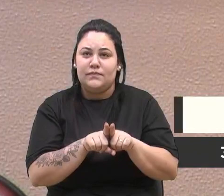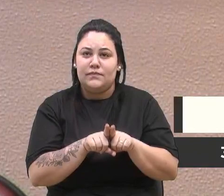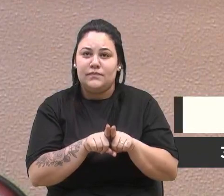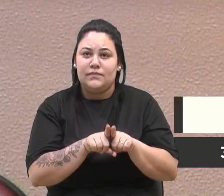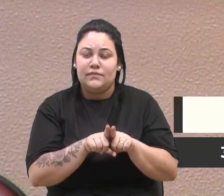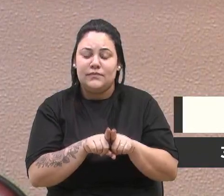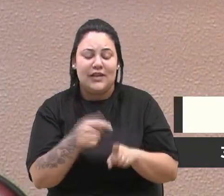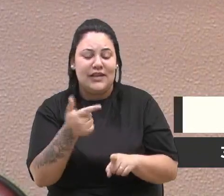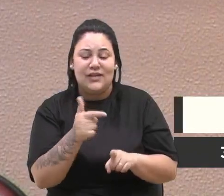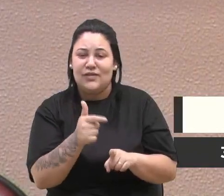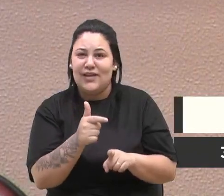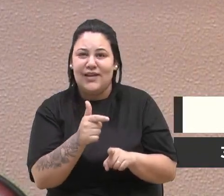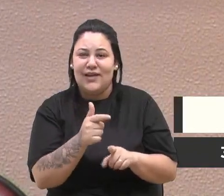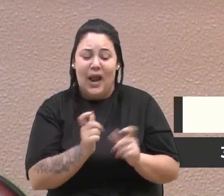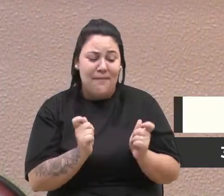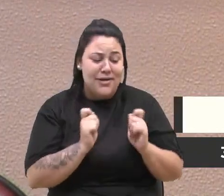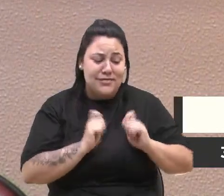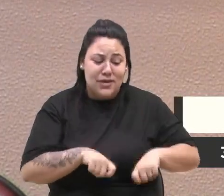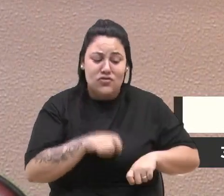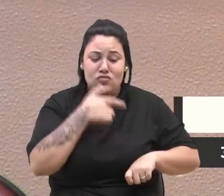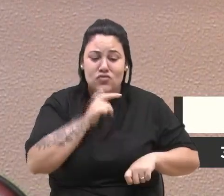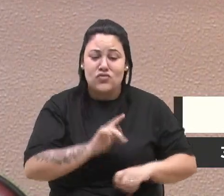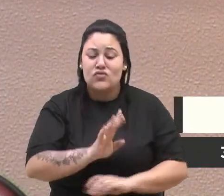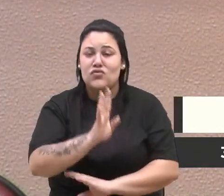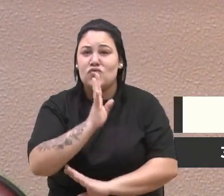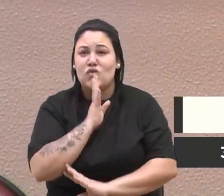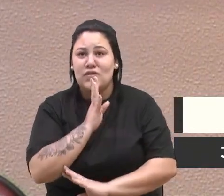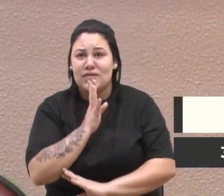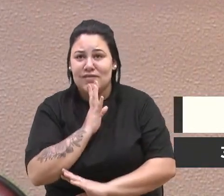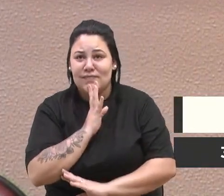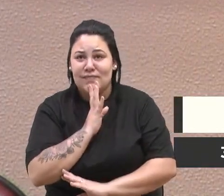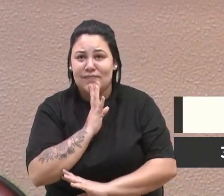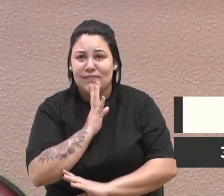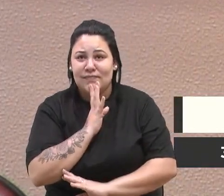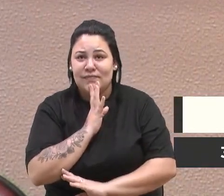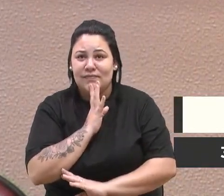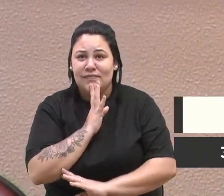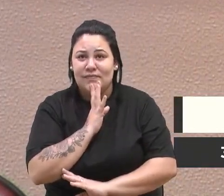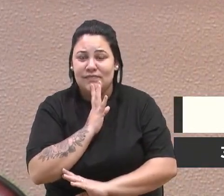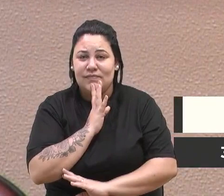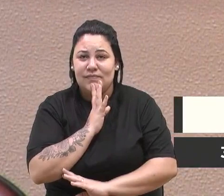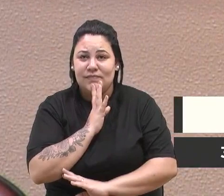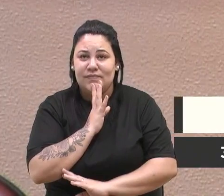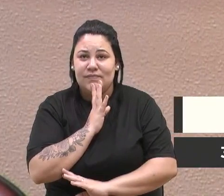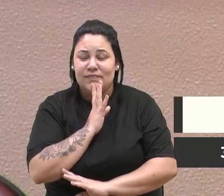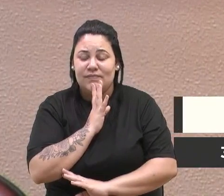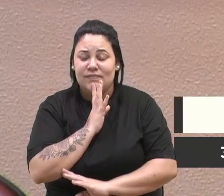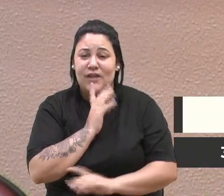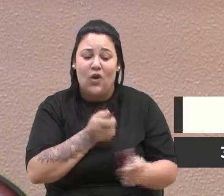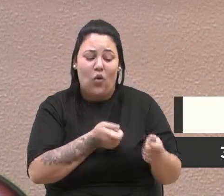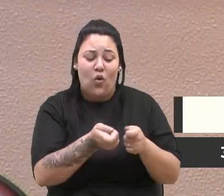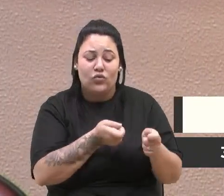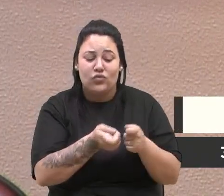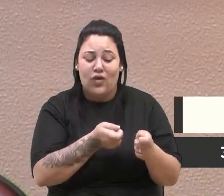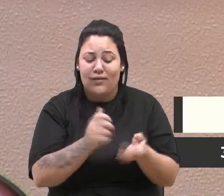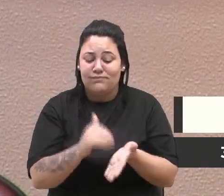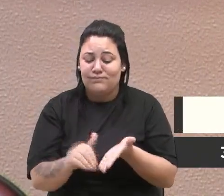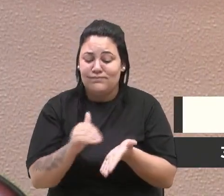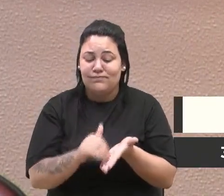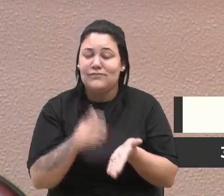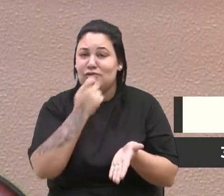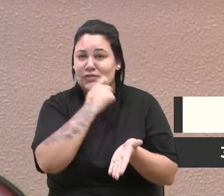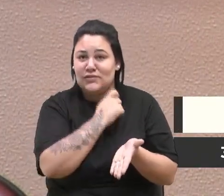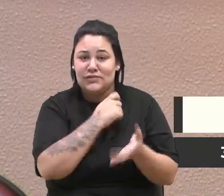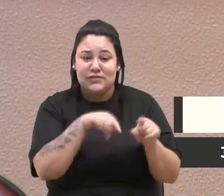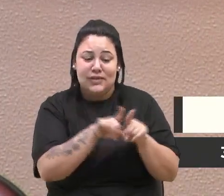tem capacidade e conhecimento para gerir seu consultório para gerir as Finanças receita e